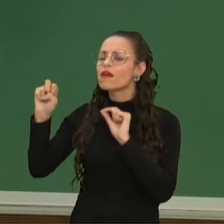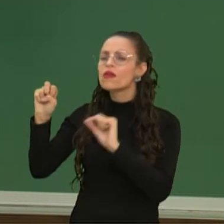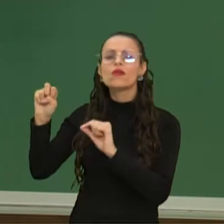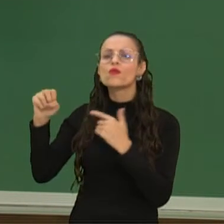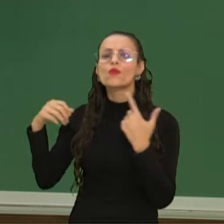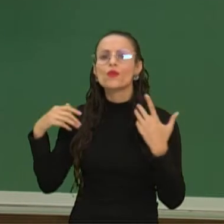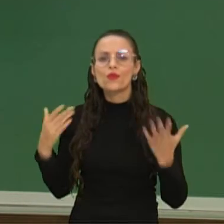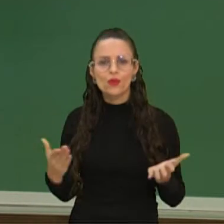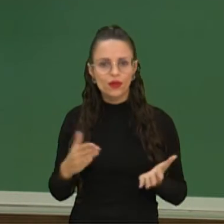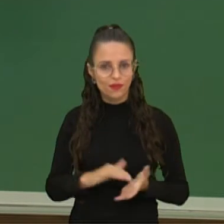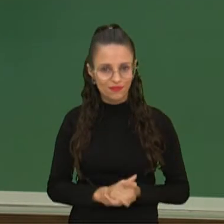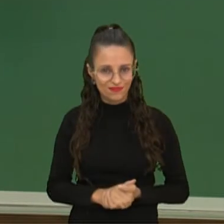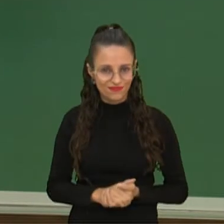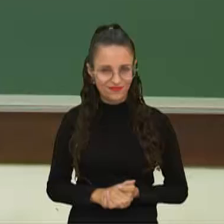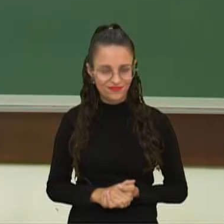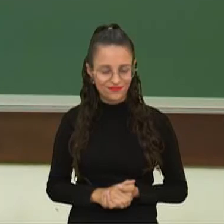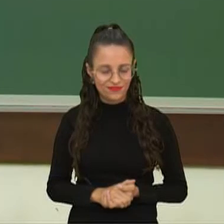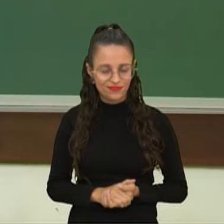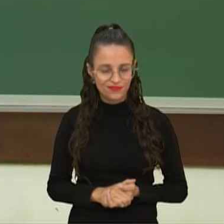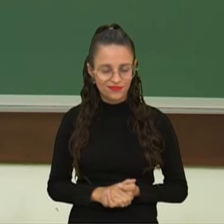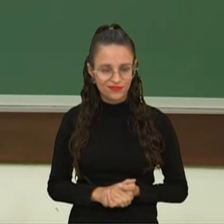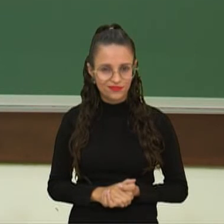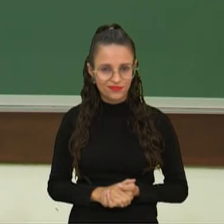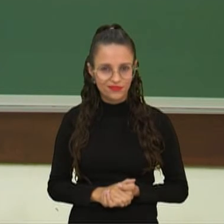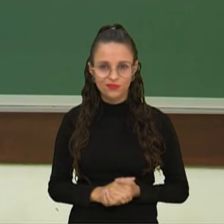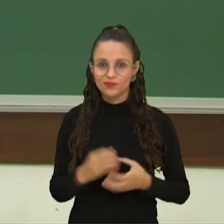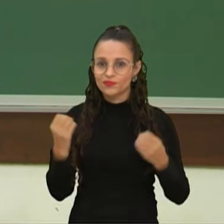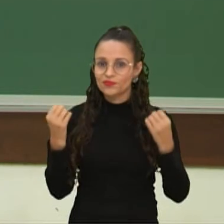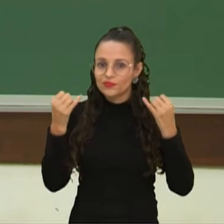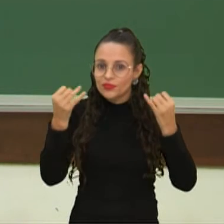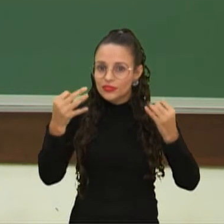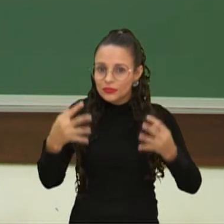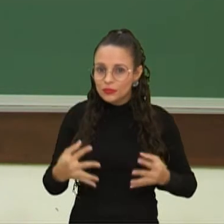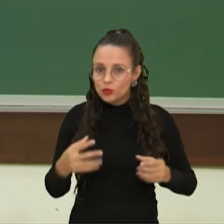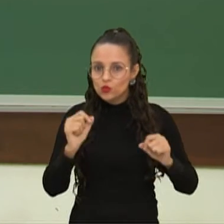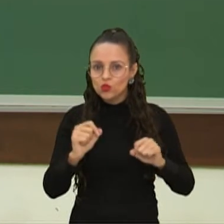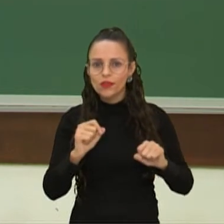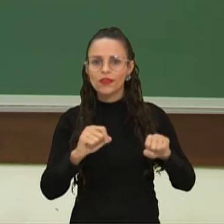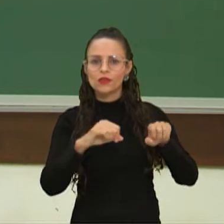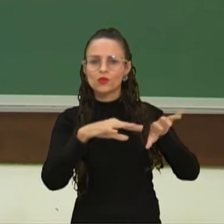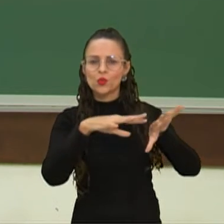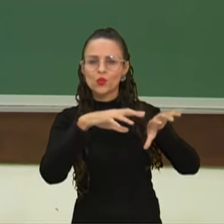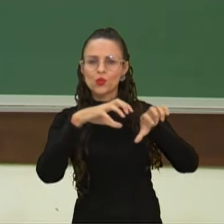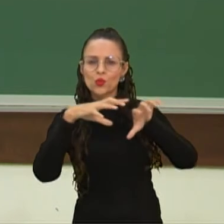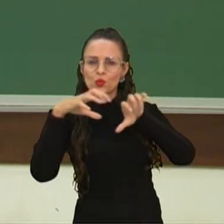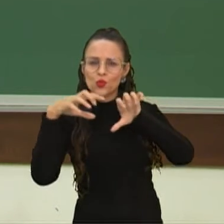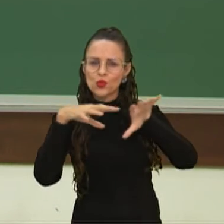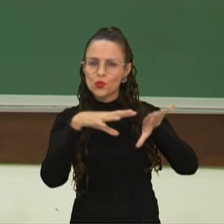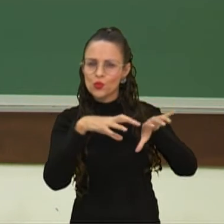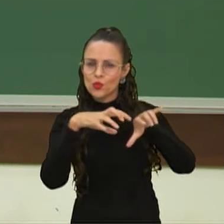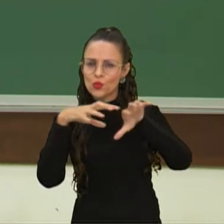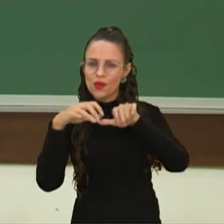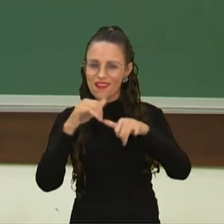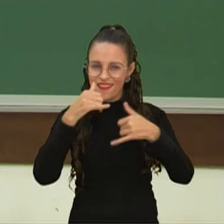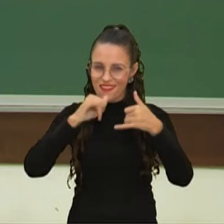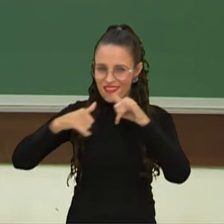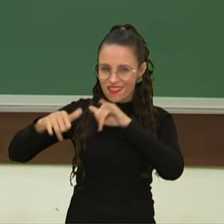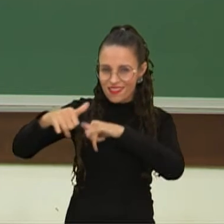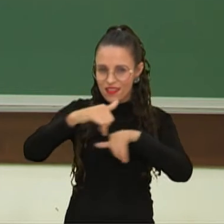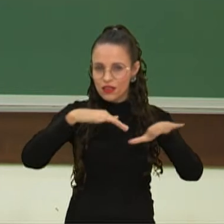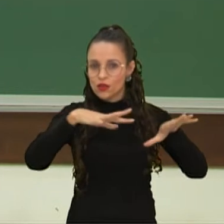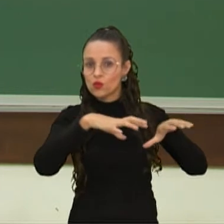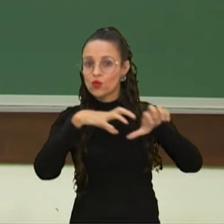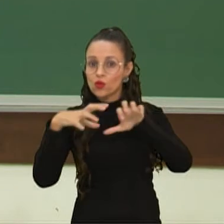Electromagnetic Microwaves. Então, quando a gente fala das micro-ondas eletromagnéticas, essas micro-ondas, elas